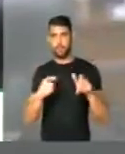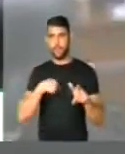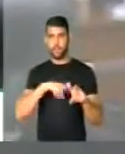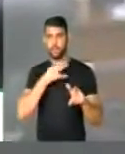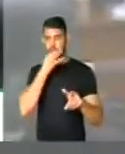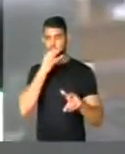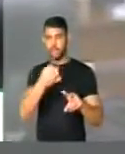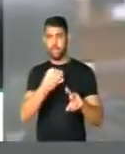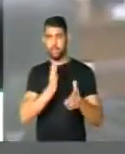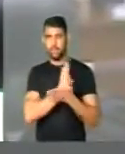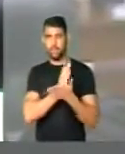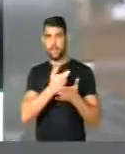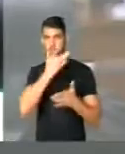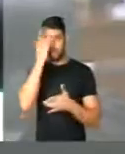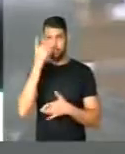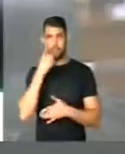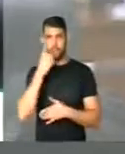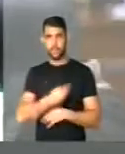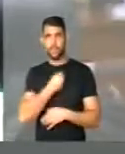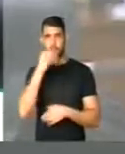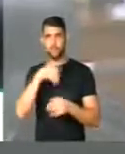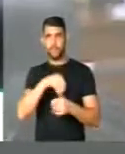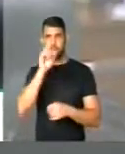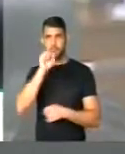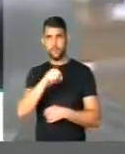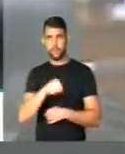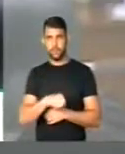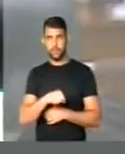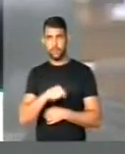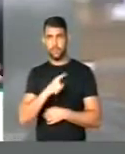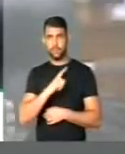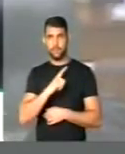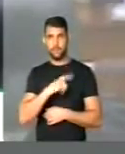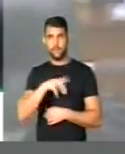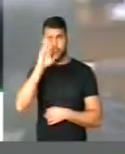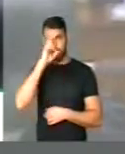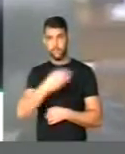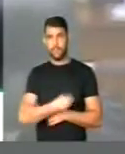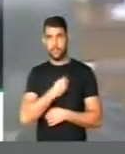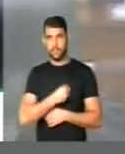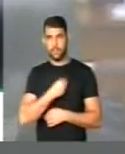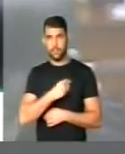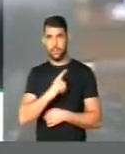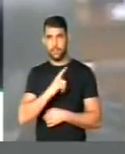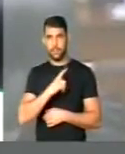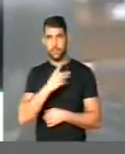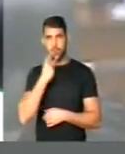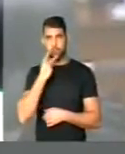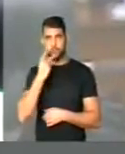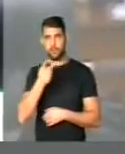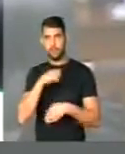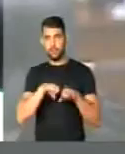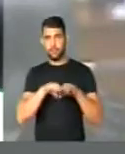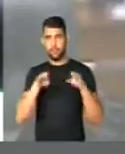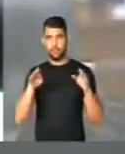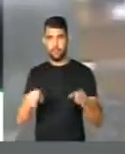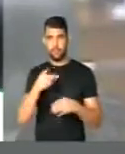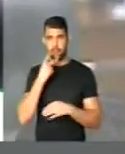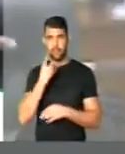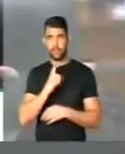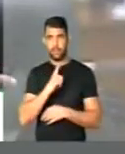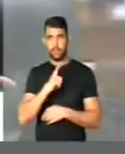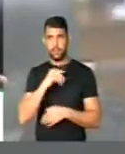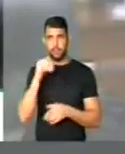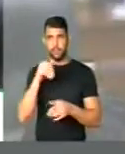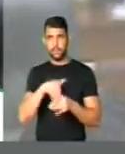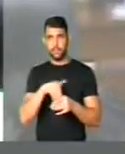nossa posição para aqueles parlamentares que votaram sim. Vossa Excelência ainda indicou na mesa que